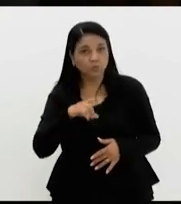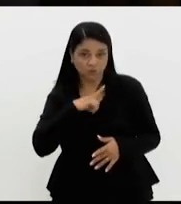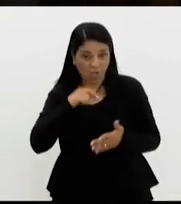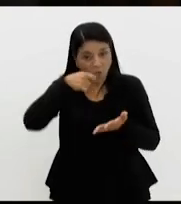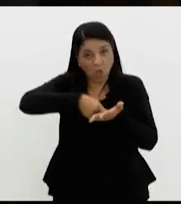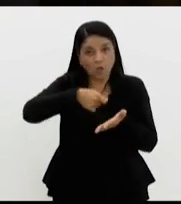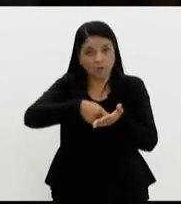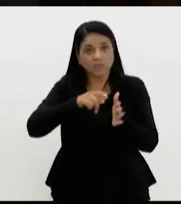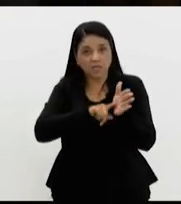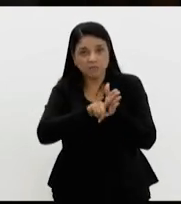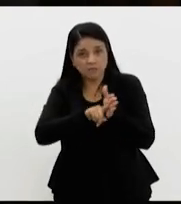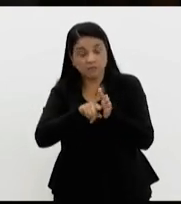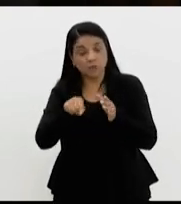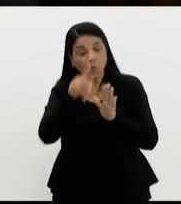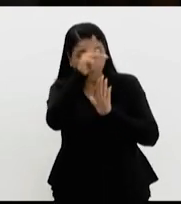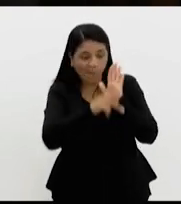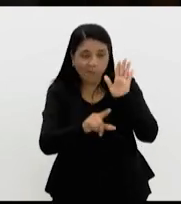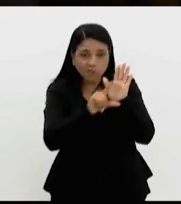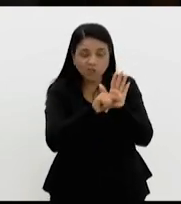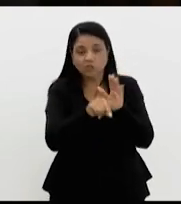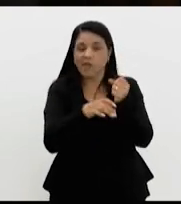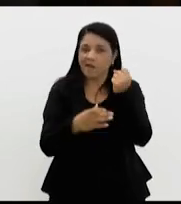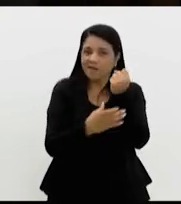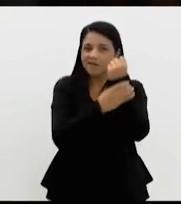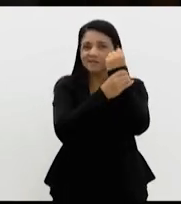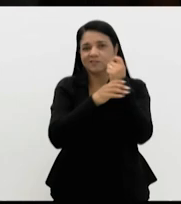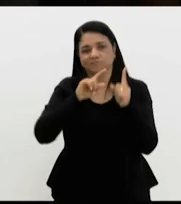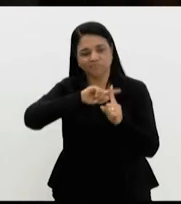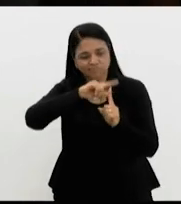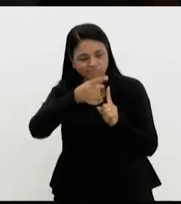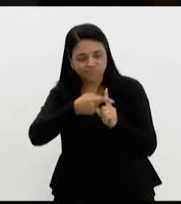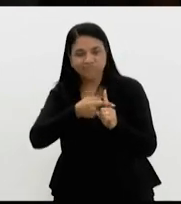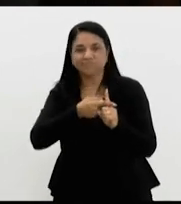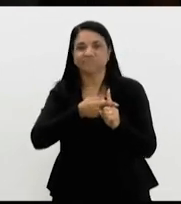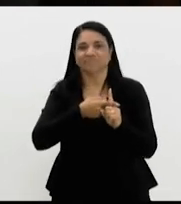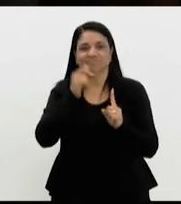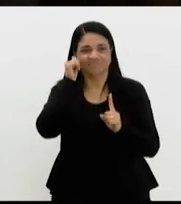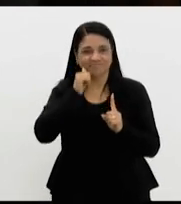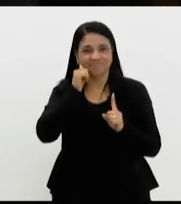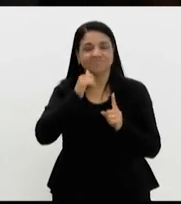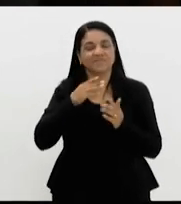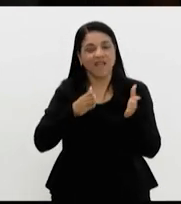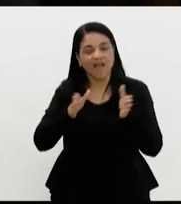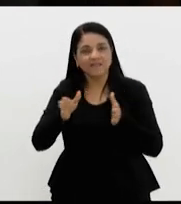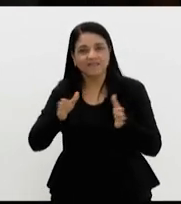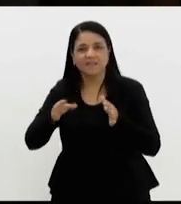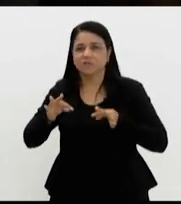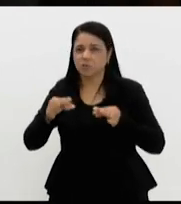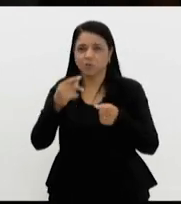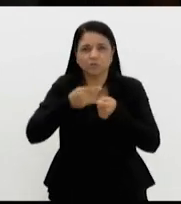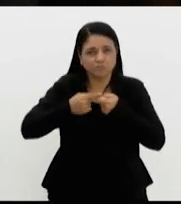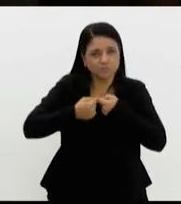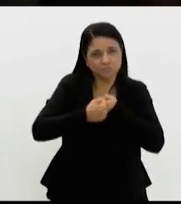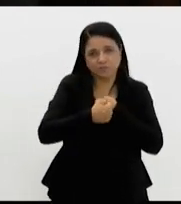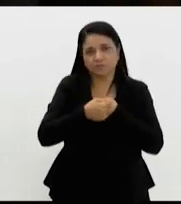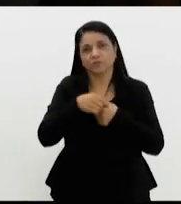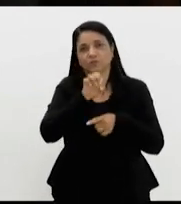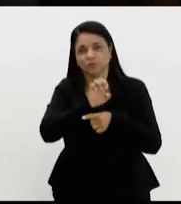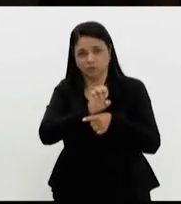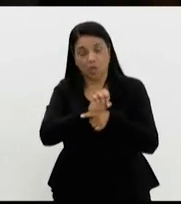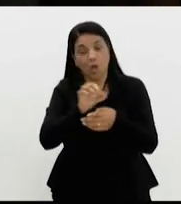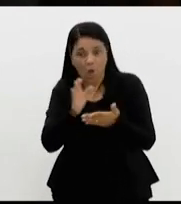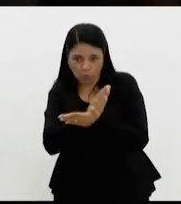modificar, é garantir que as pacientes pobres, que as gestantes pobres, possam ter acesso em todos os municípios do nosso estado, como já tem em